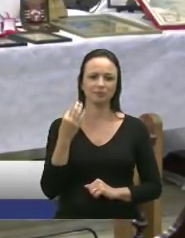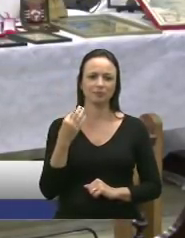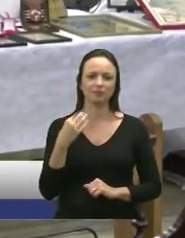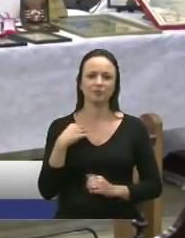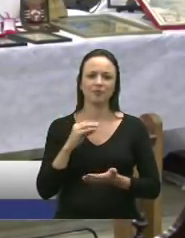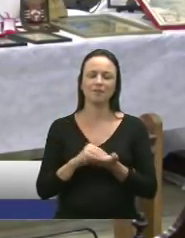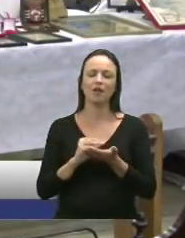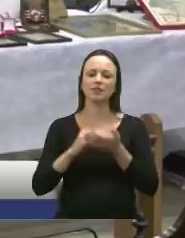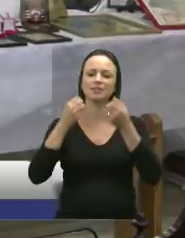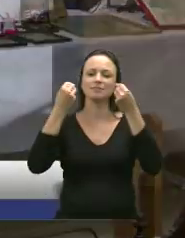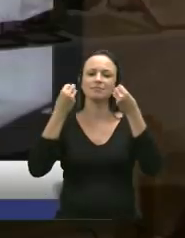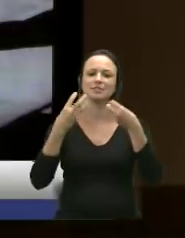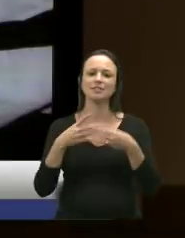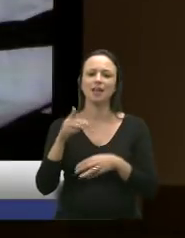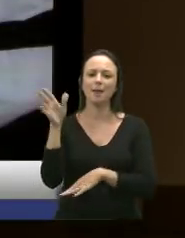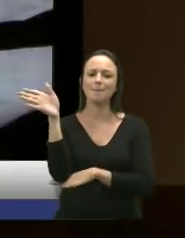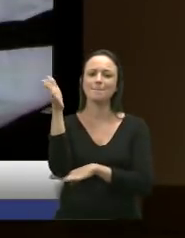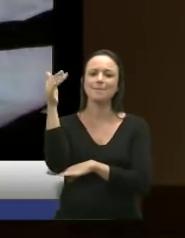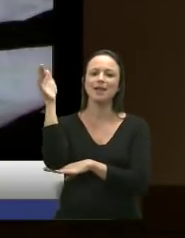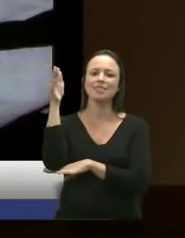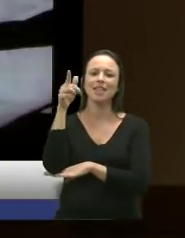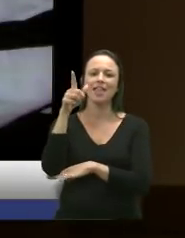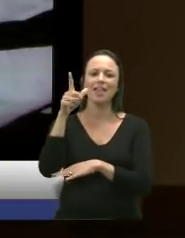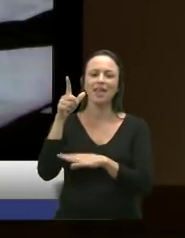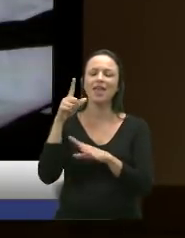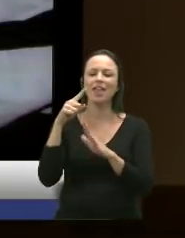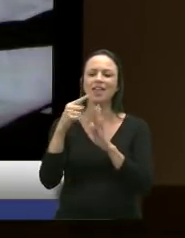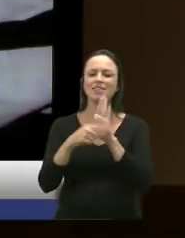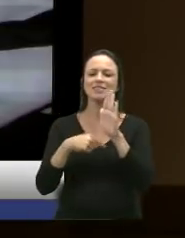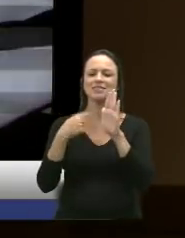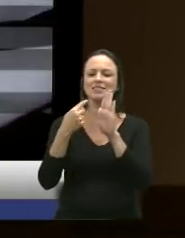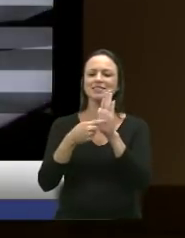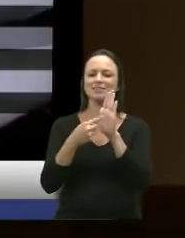explicação sobre essa bandeira, sobre esse símbolo.